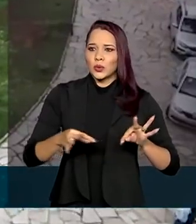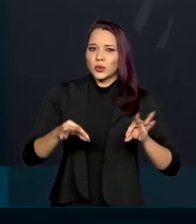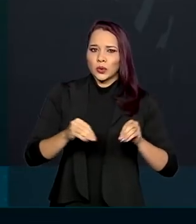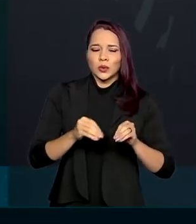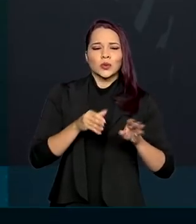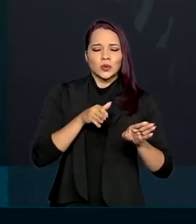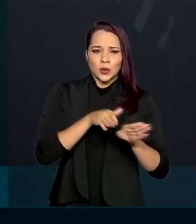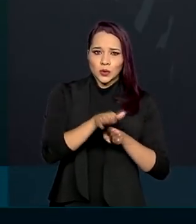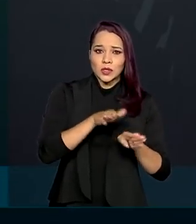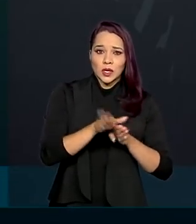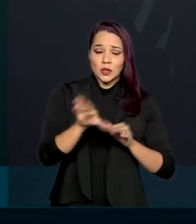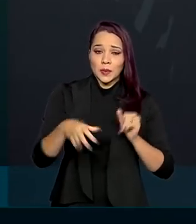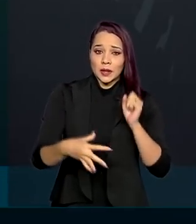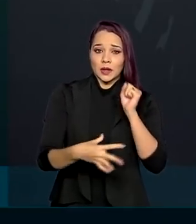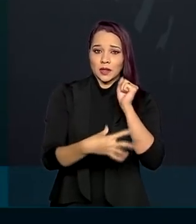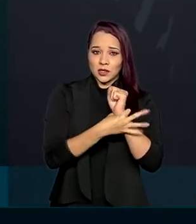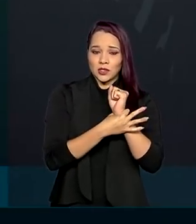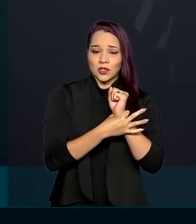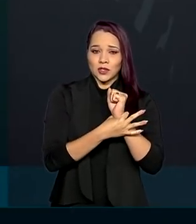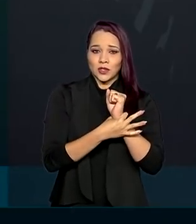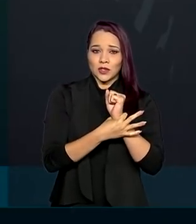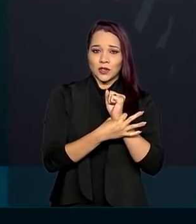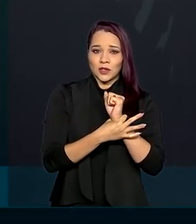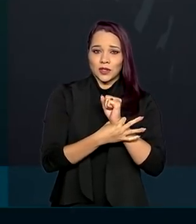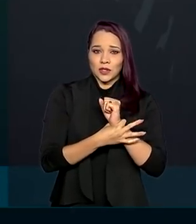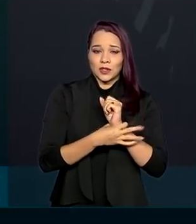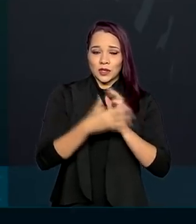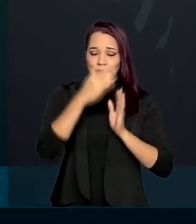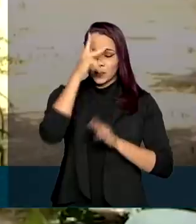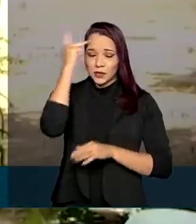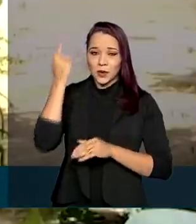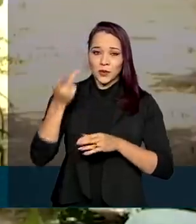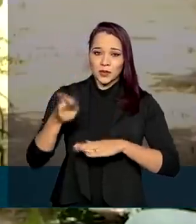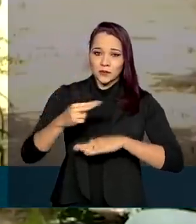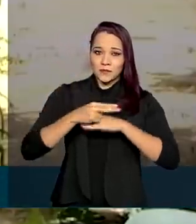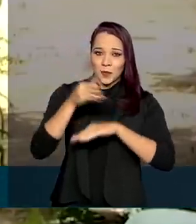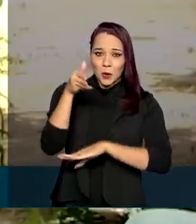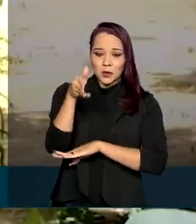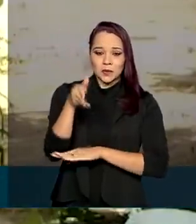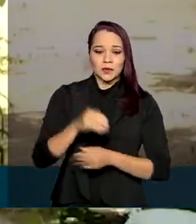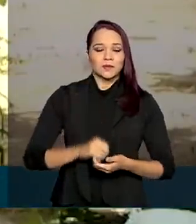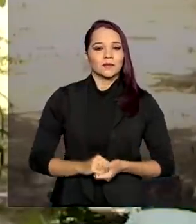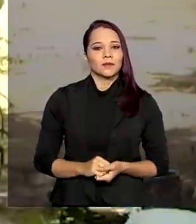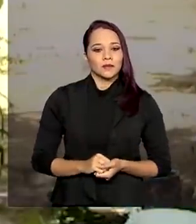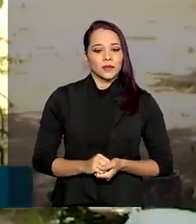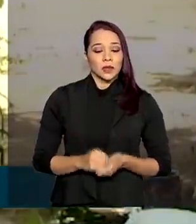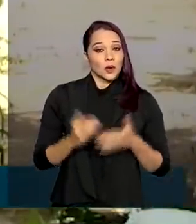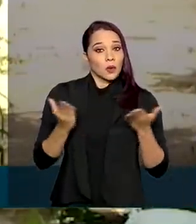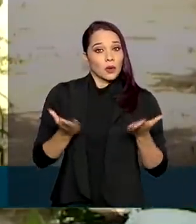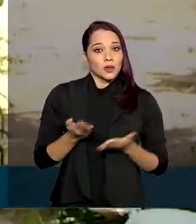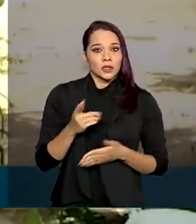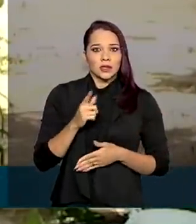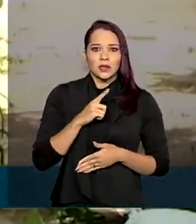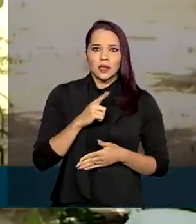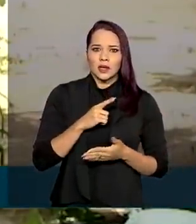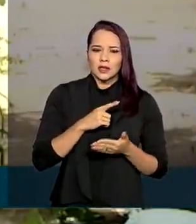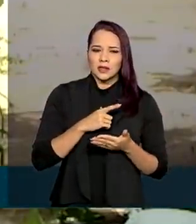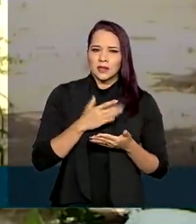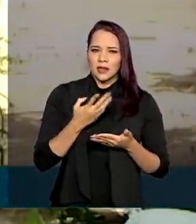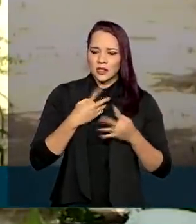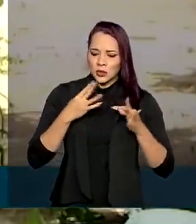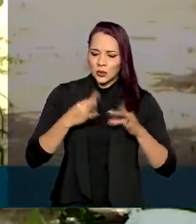recomendações para garantir a segurança dos hóspedes. Atualmente, aqui, nós estamos desde o tapete